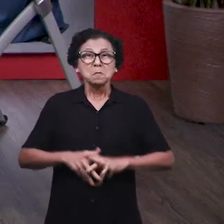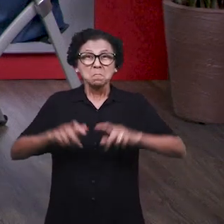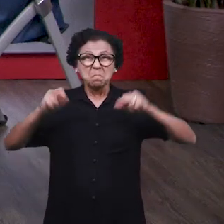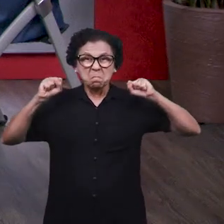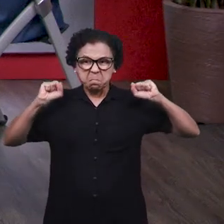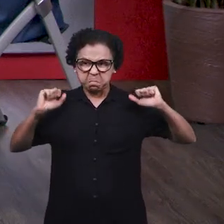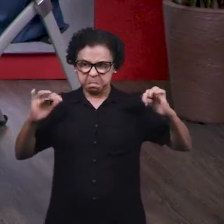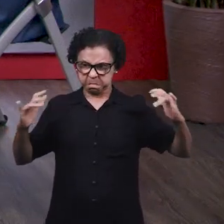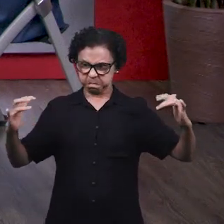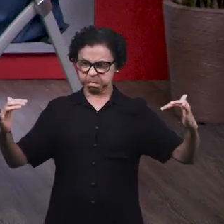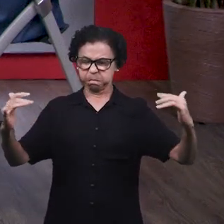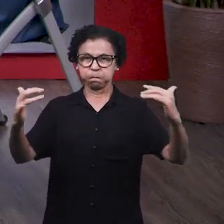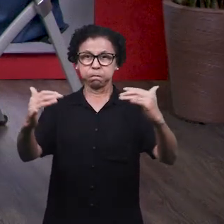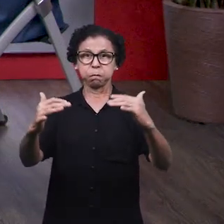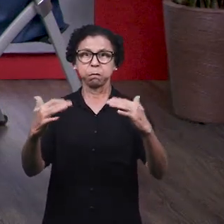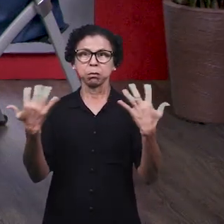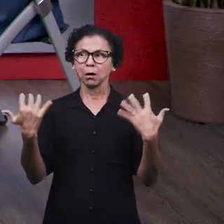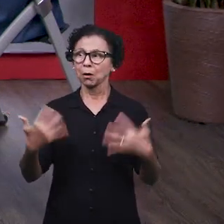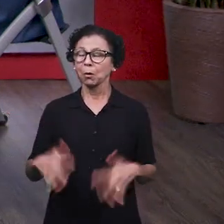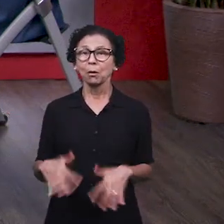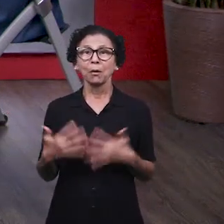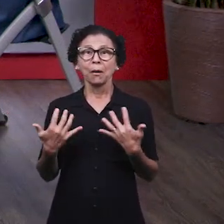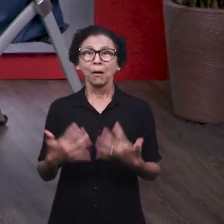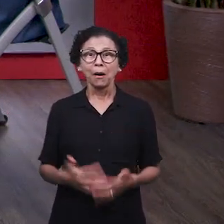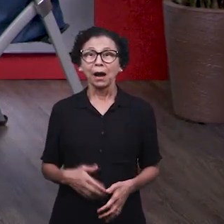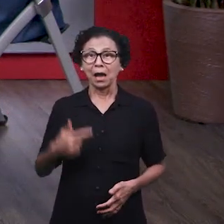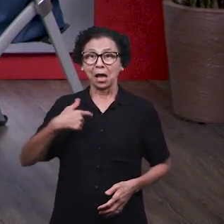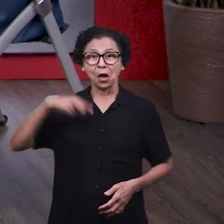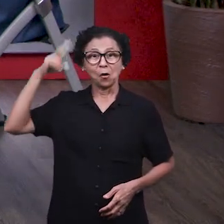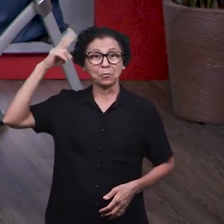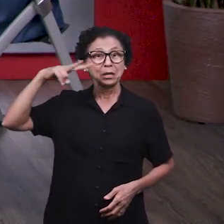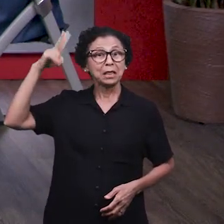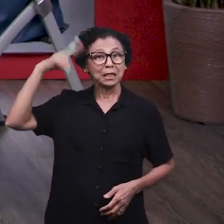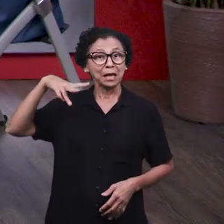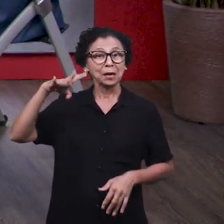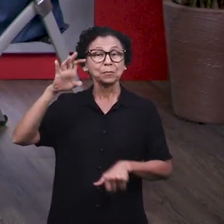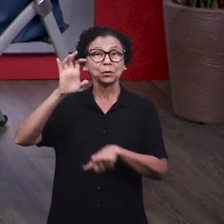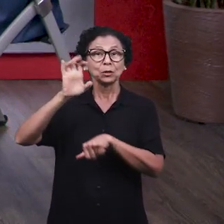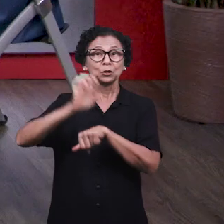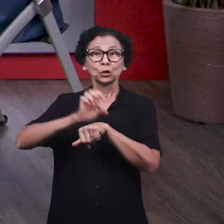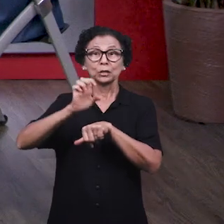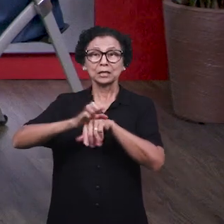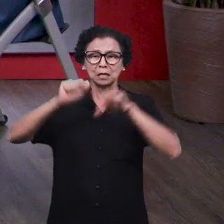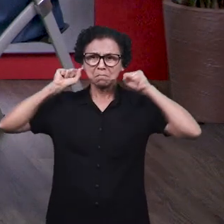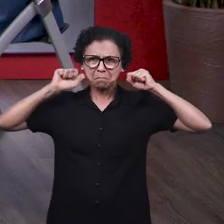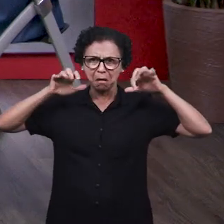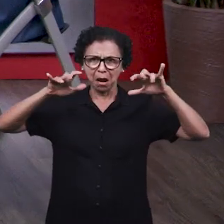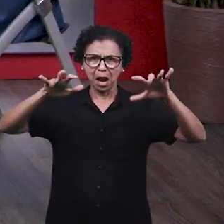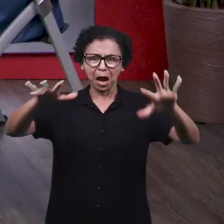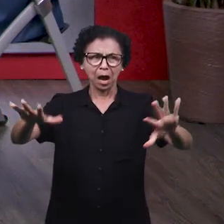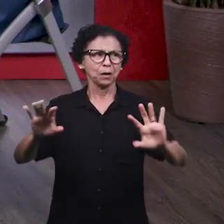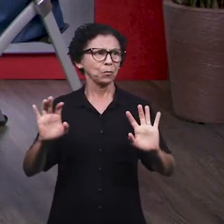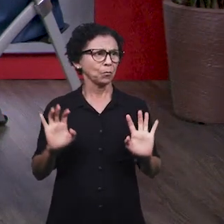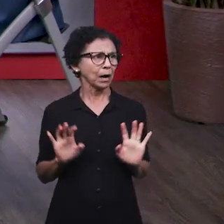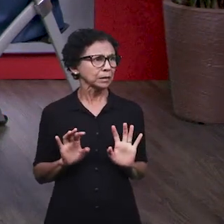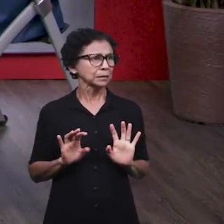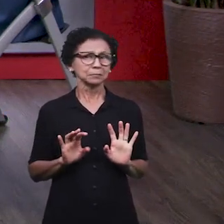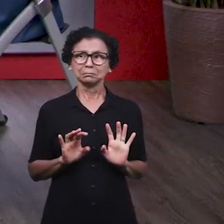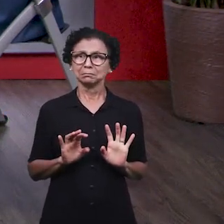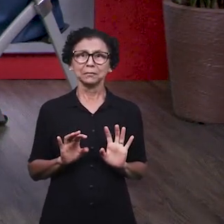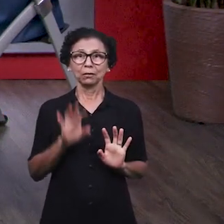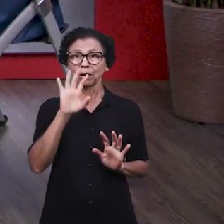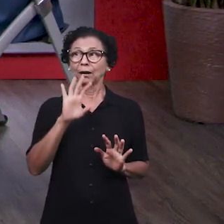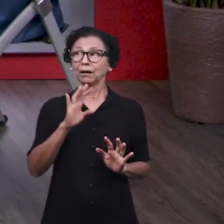Eu me foi recordo que isso deu uma repercussão no de estado. foi até o Jornal Nacional, apareceu sem eu saber nada que Sim. aparecia ali. Aí,